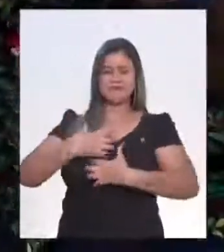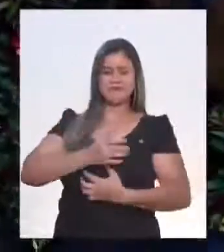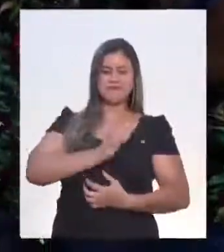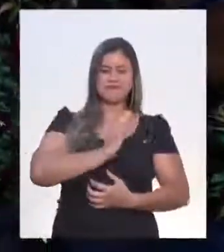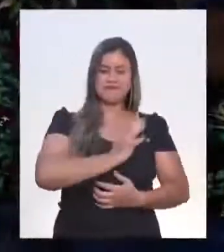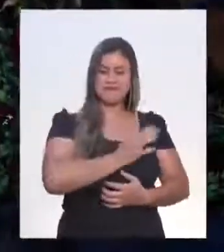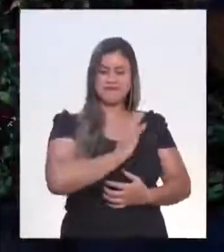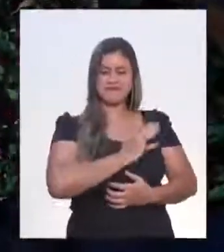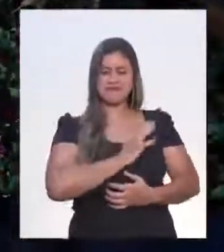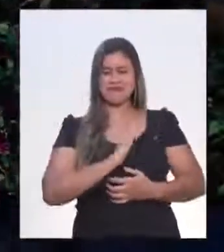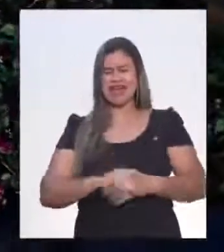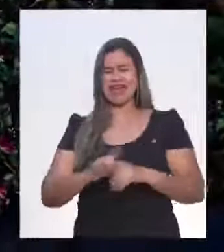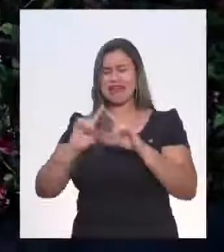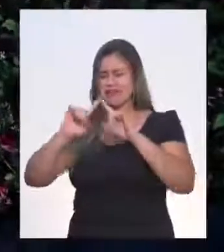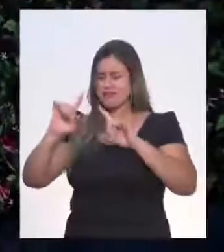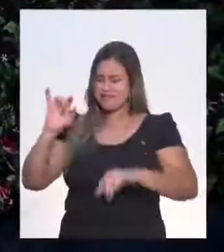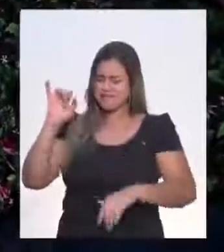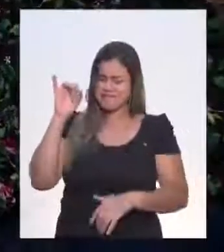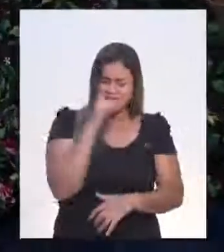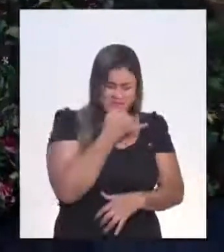mas veio a tristeza